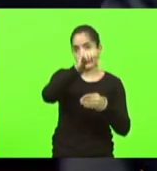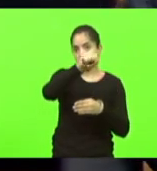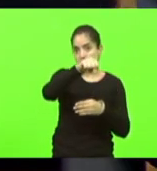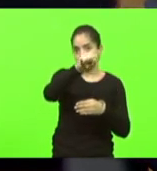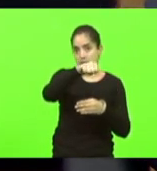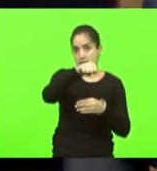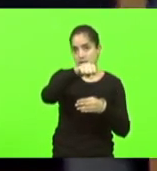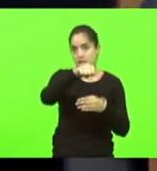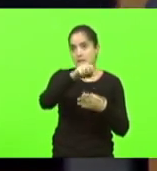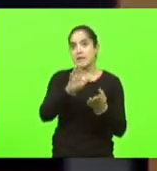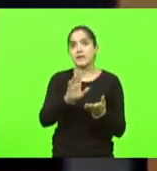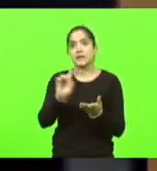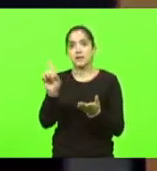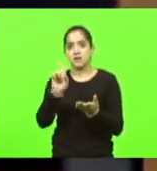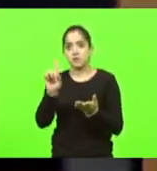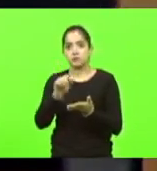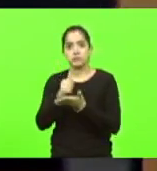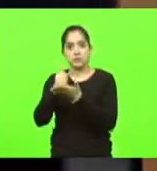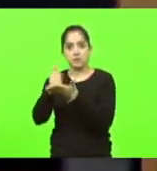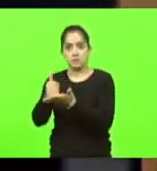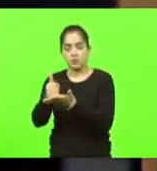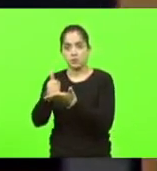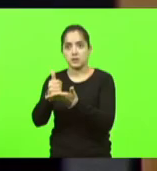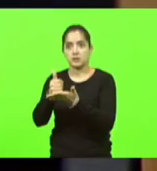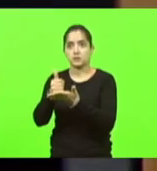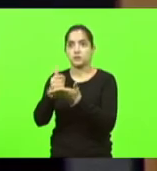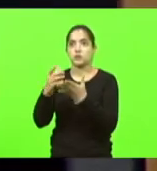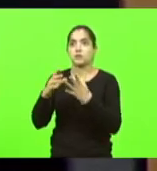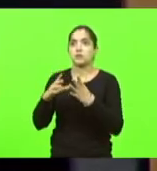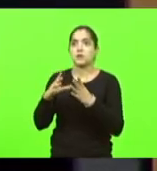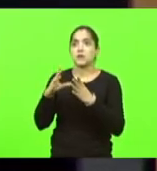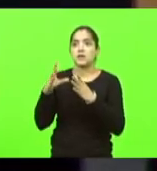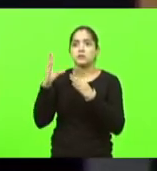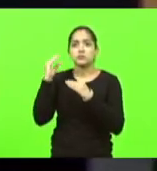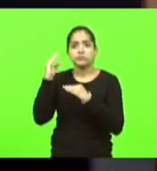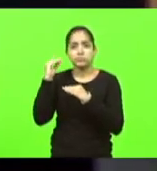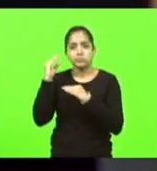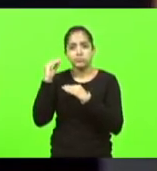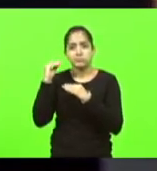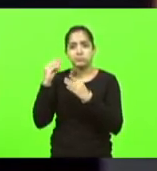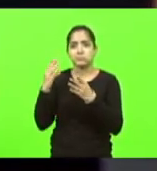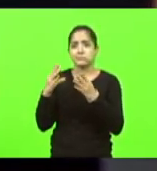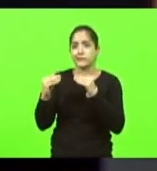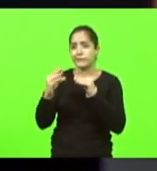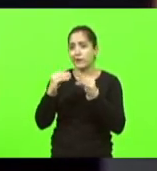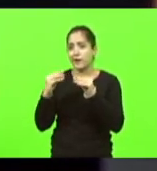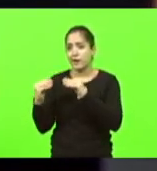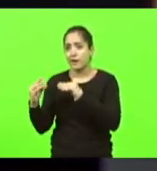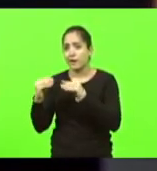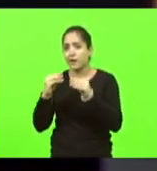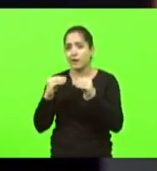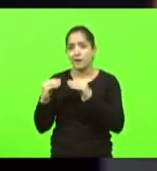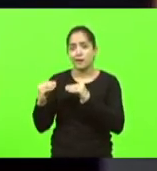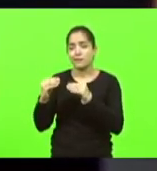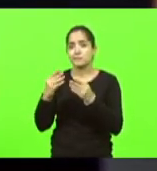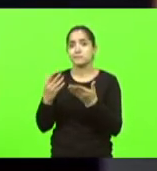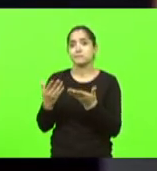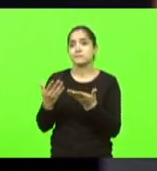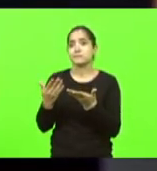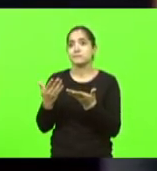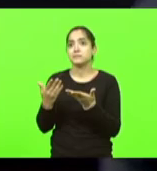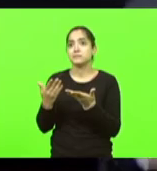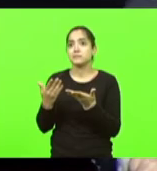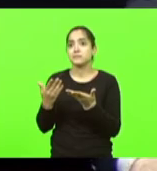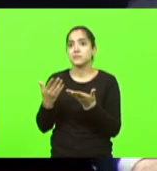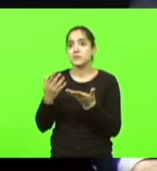quem não tá com a polícia civil é tudo ó toque mais velho fala aqui com a minha mão fala aqui